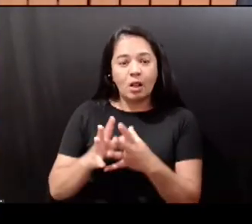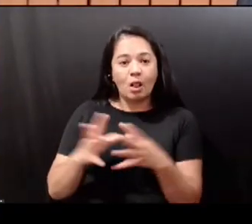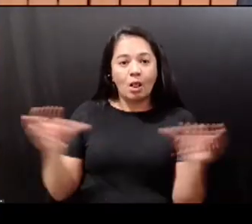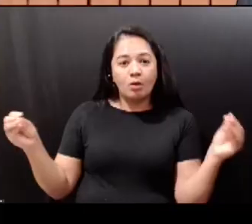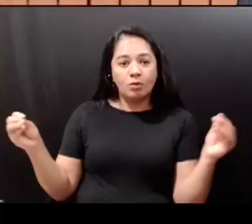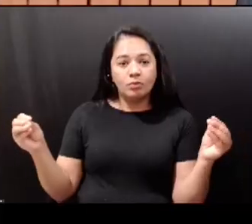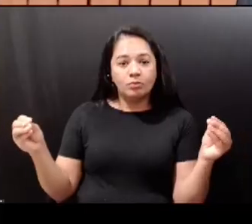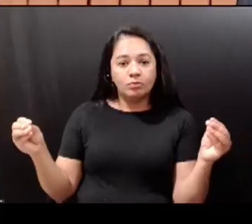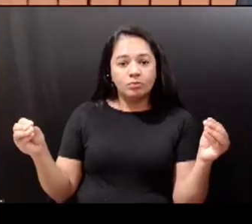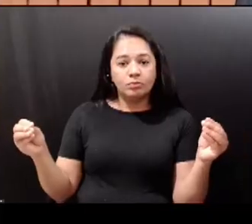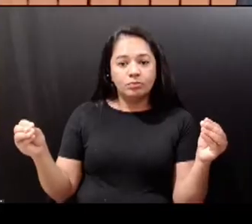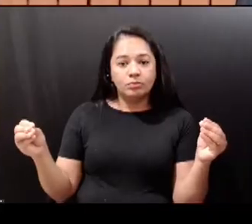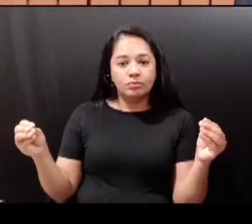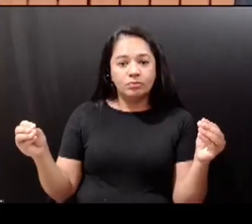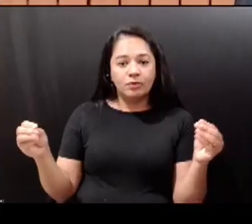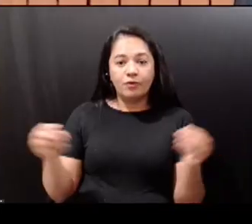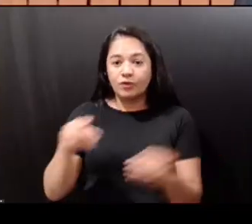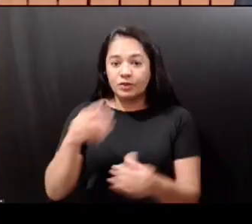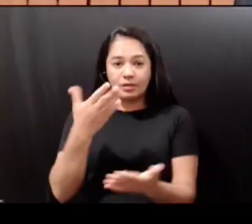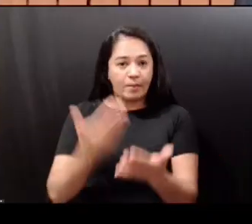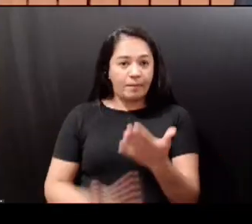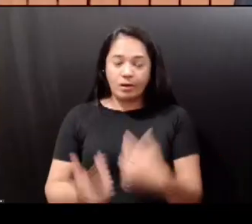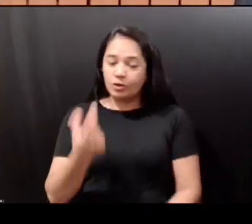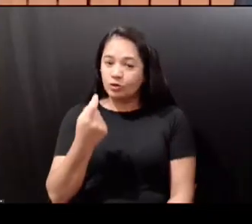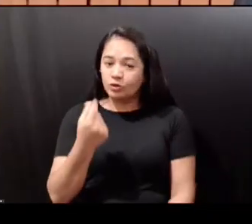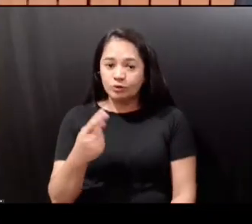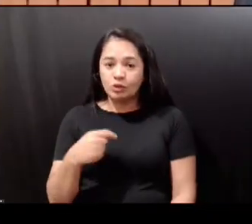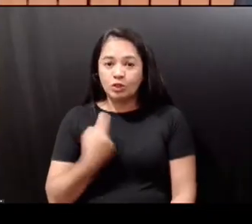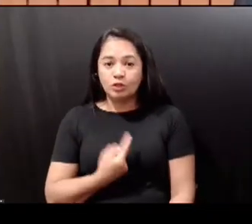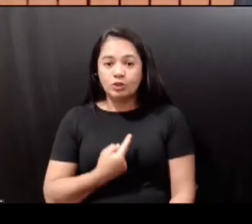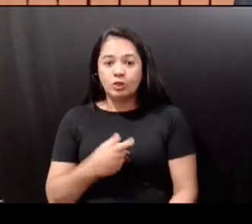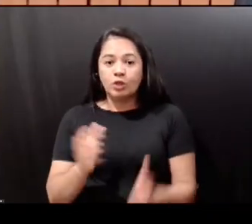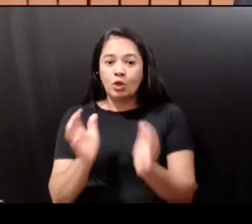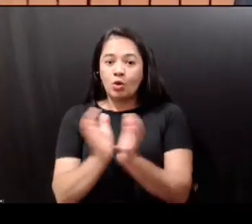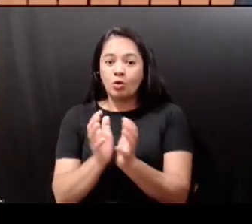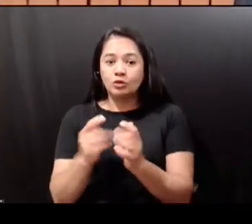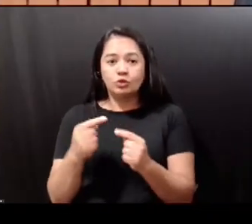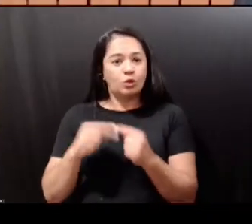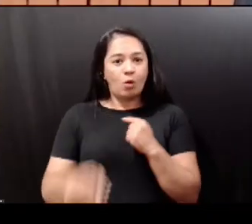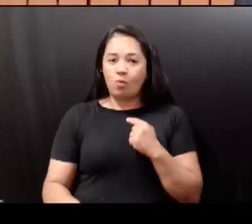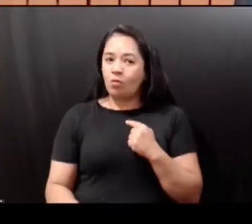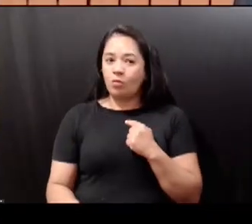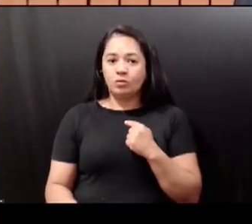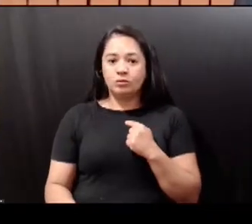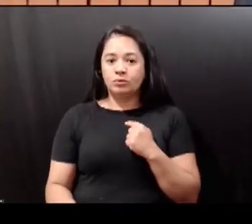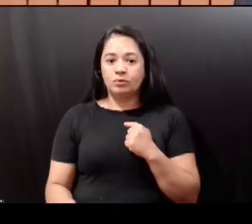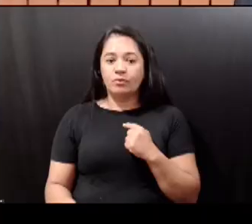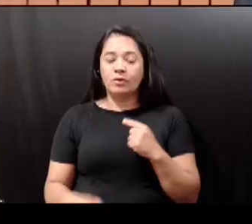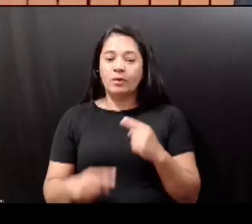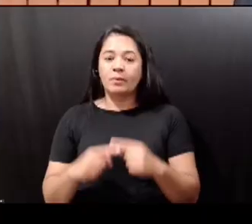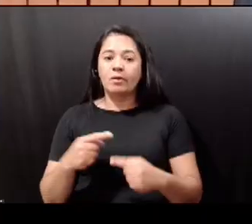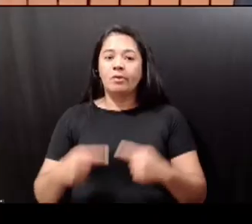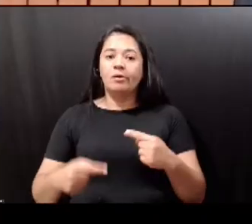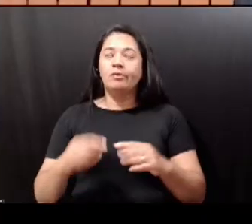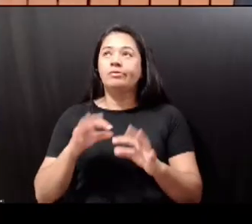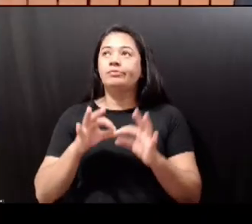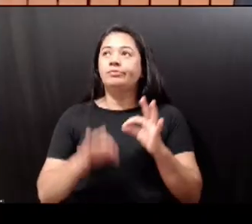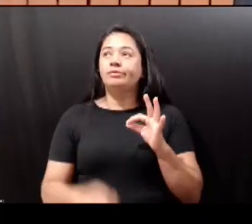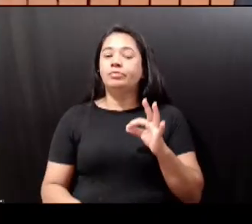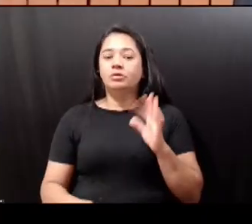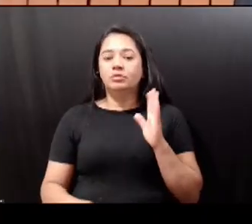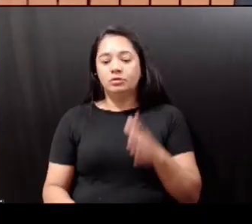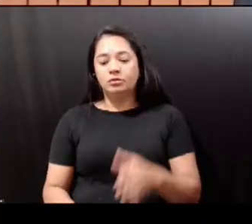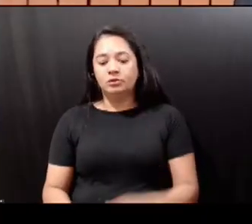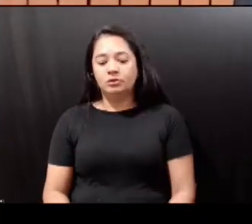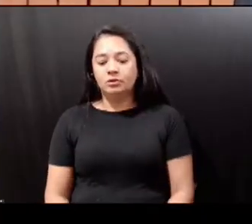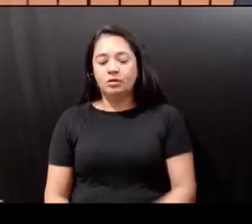Transurc. Nós, dessa comissão, já não concordamos com isso, que é um debate longo, de muito tempo. E quando você paga,